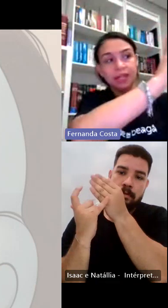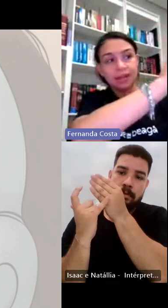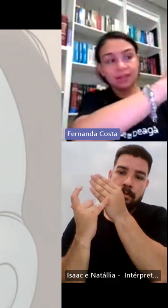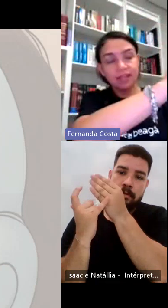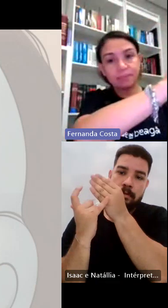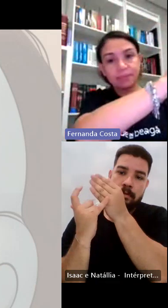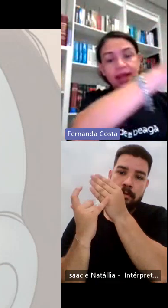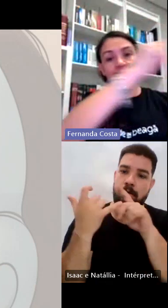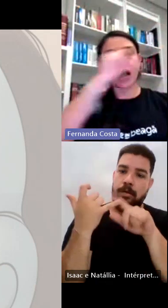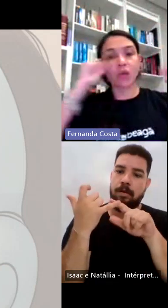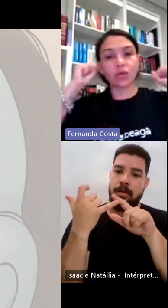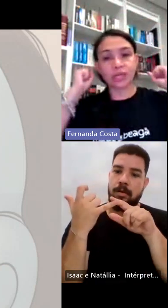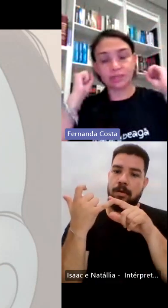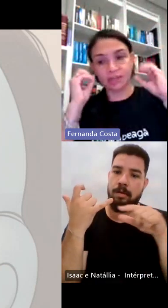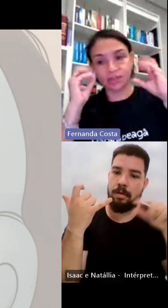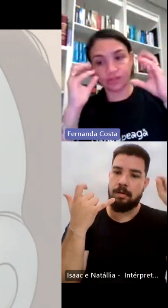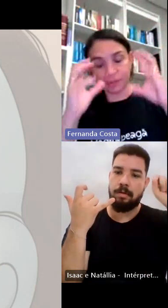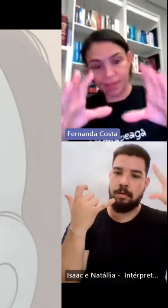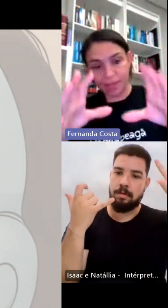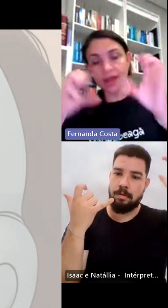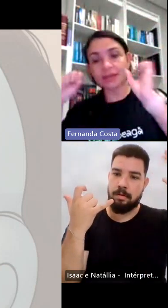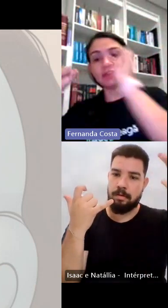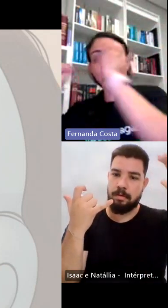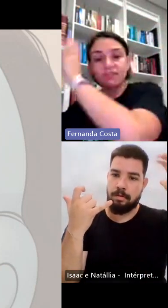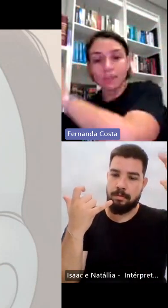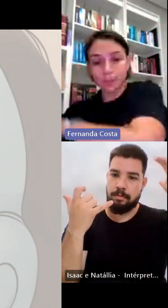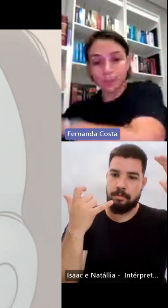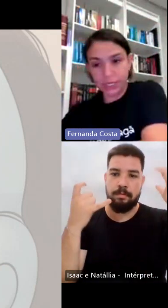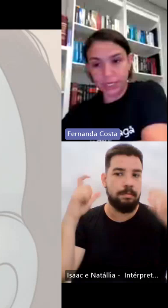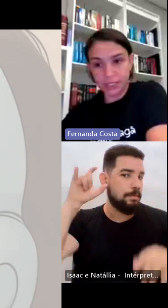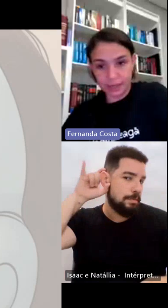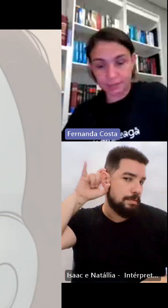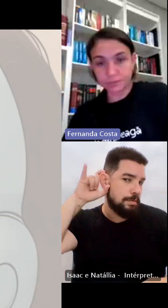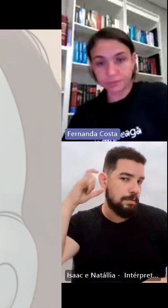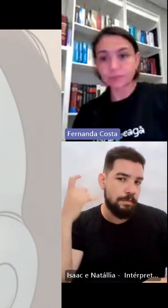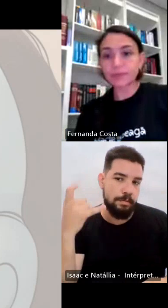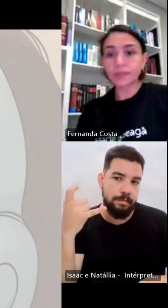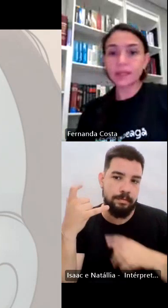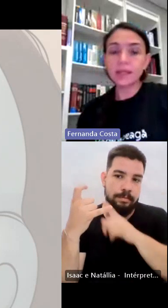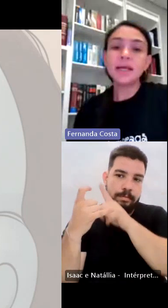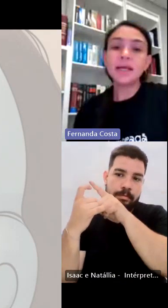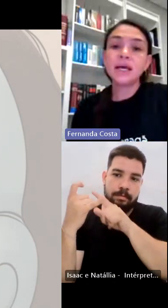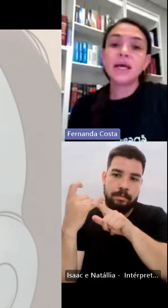orelha externa vai captar, a orelha média vai pegar e vai levar para a orelha interna.